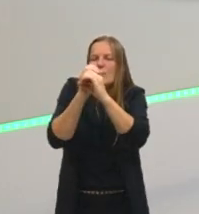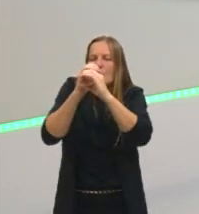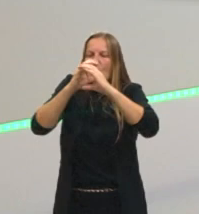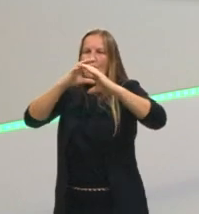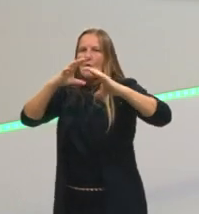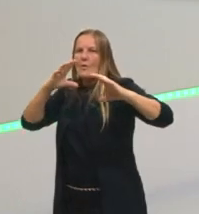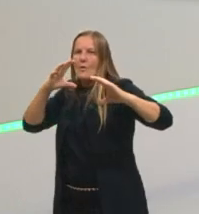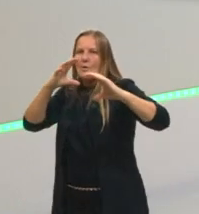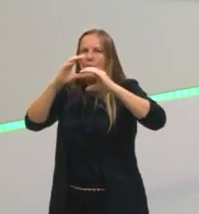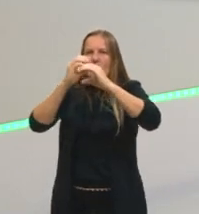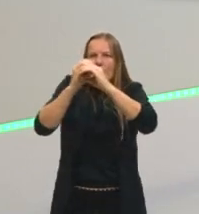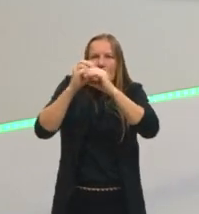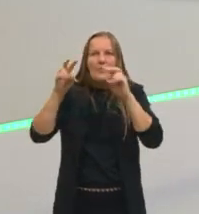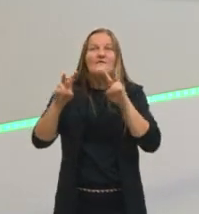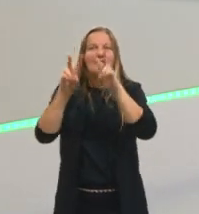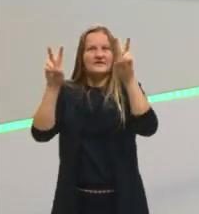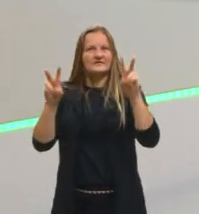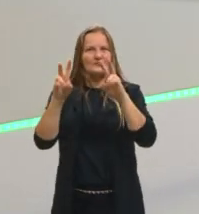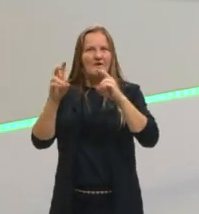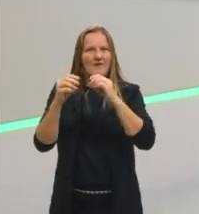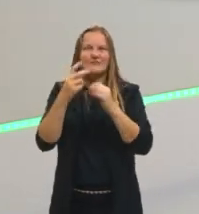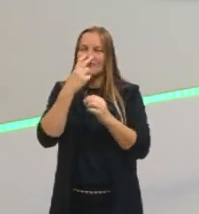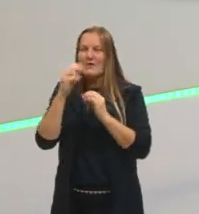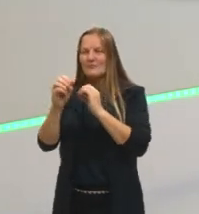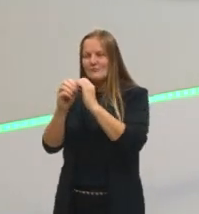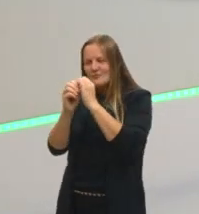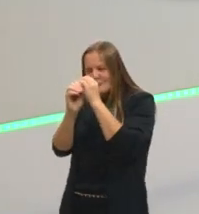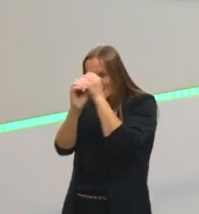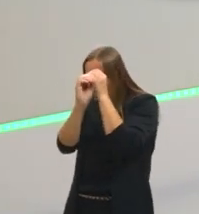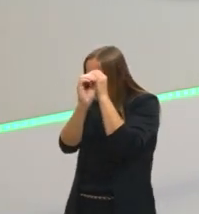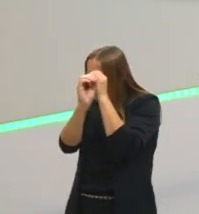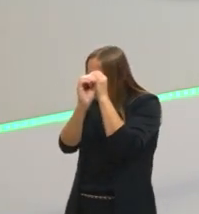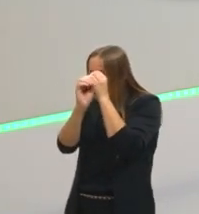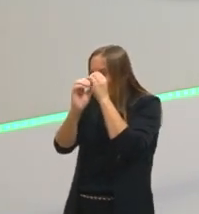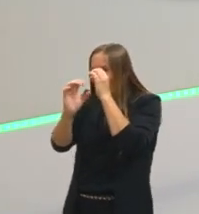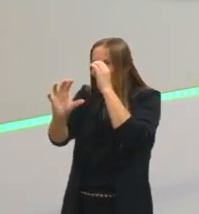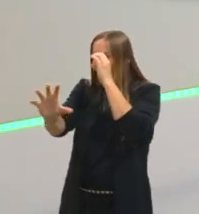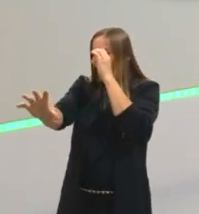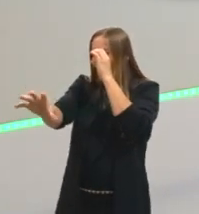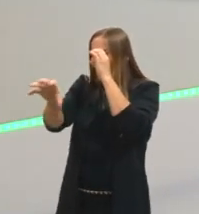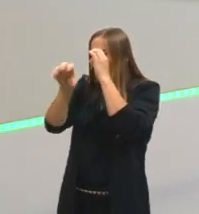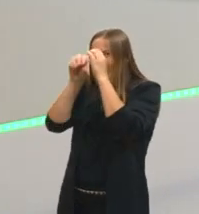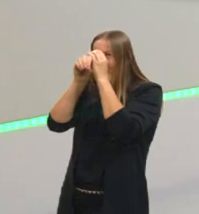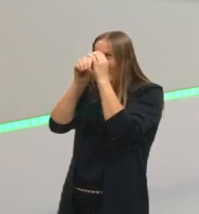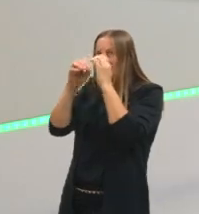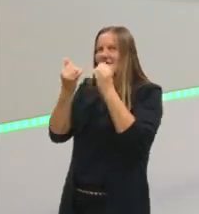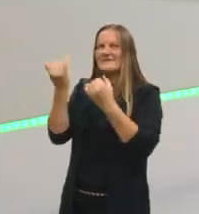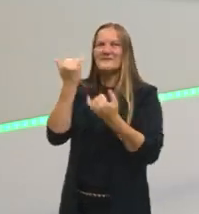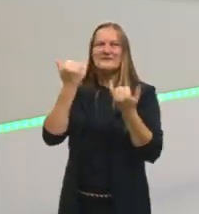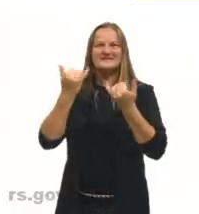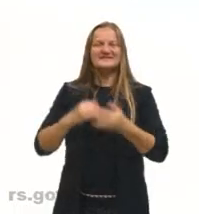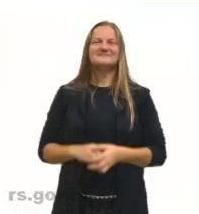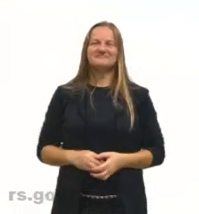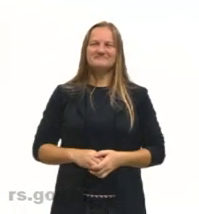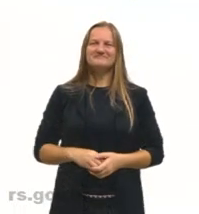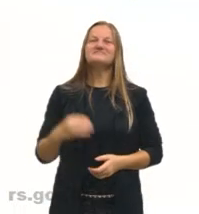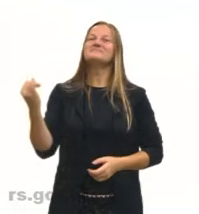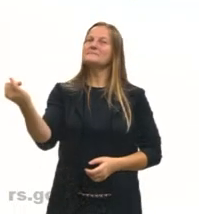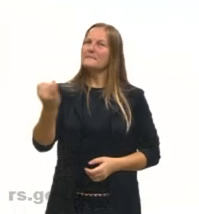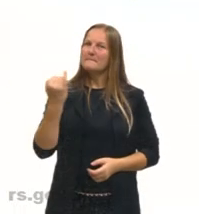consigo detalhar melhor a minha o meu território né ou a informação que eu quero passar tá